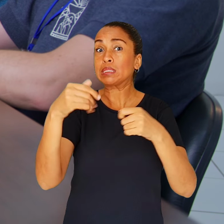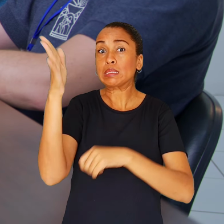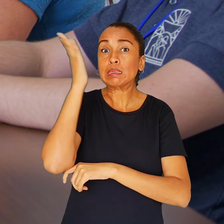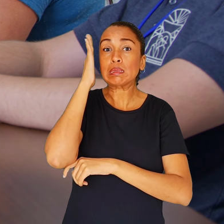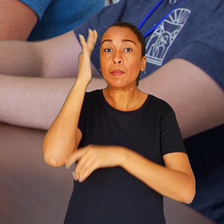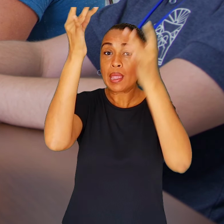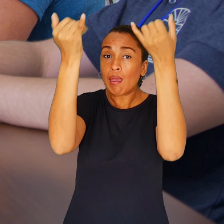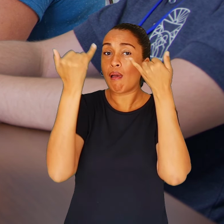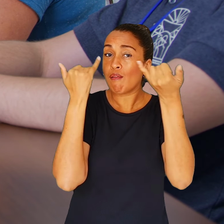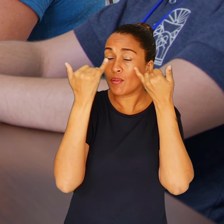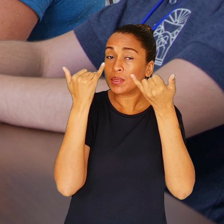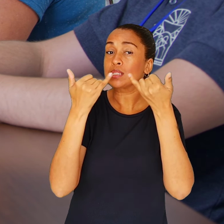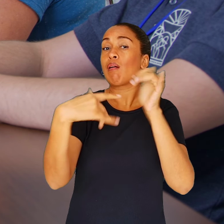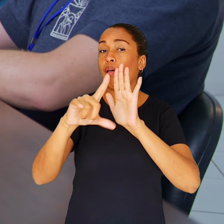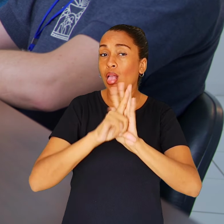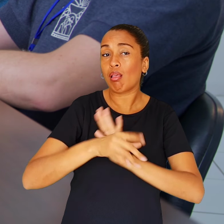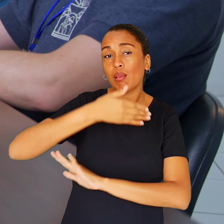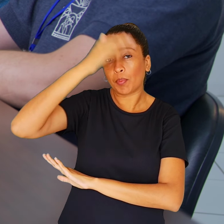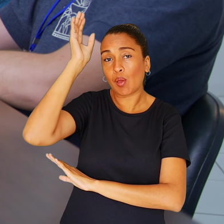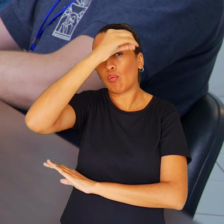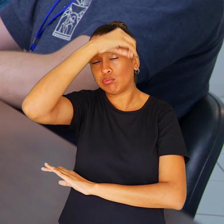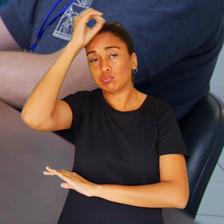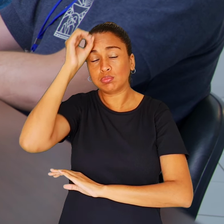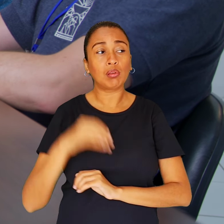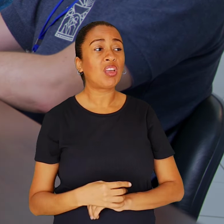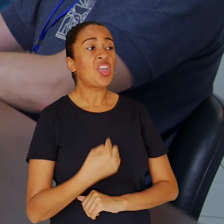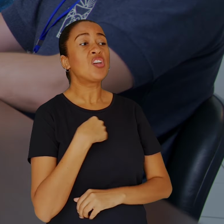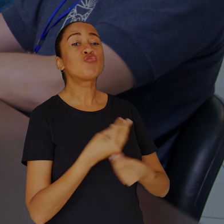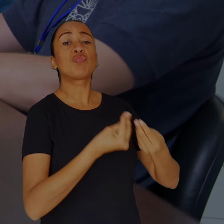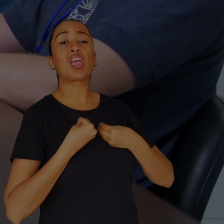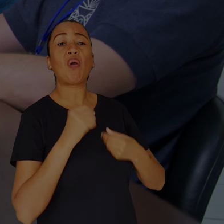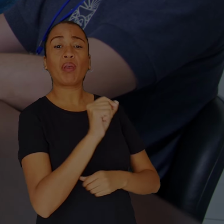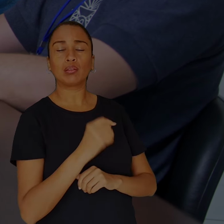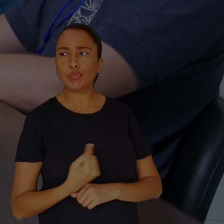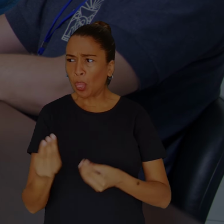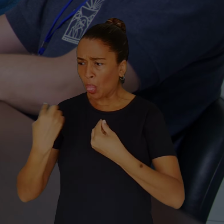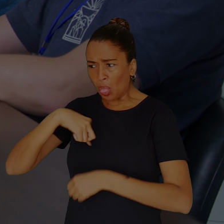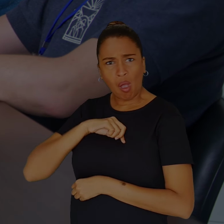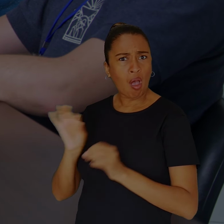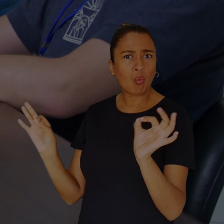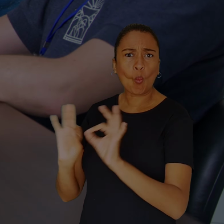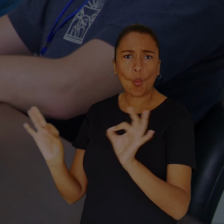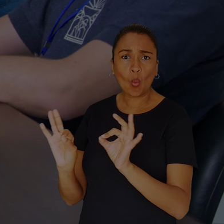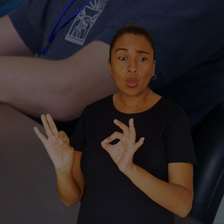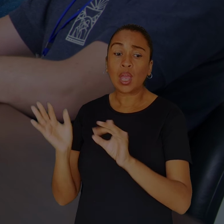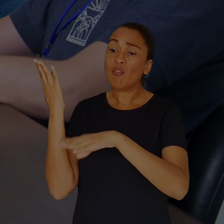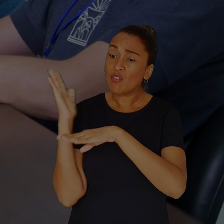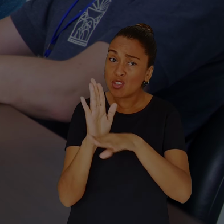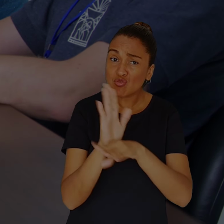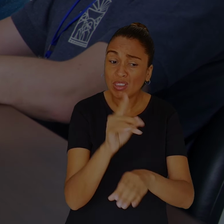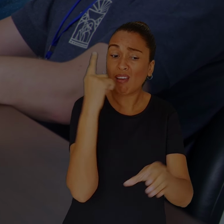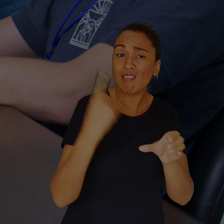Gustavo. O que a gente ganha com isso? Nós não ganhamos nada. Quem ganha é a cidade, que vai ter um monte de